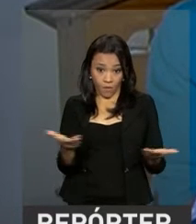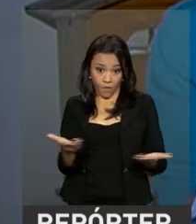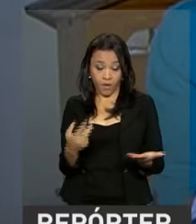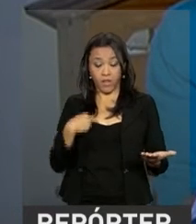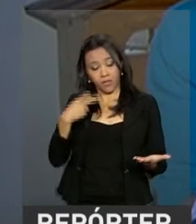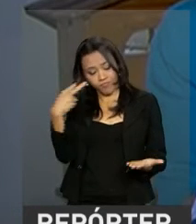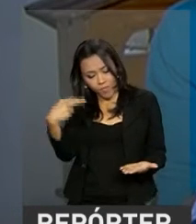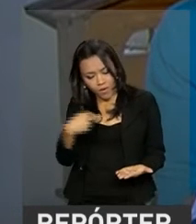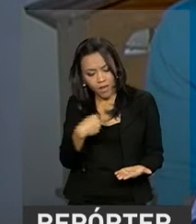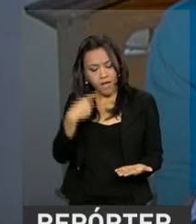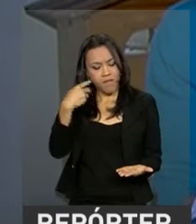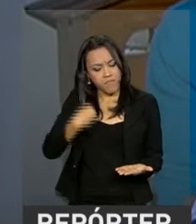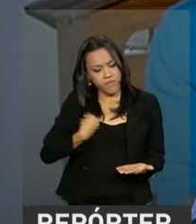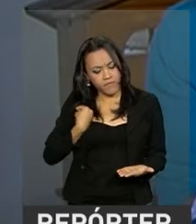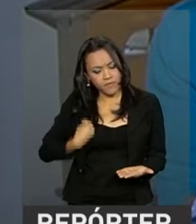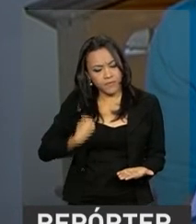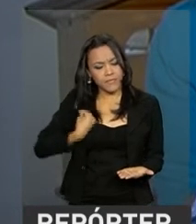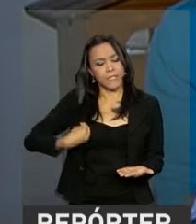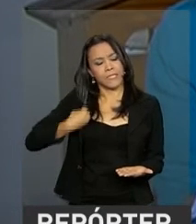para mim, para a minha vida,